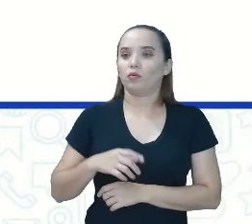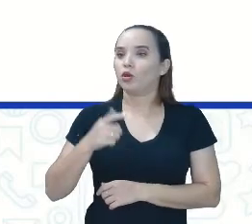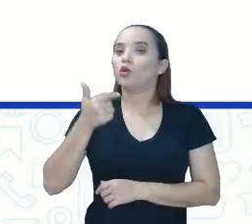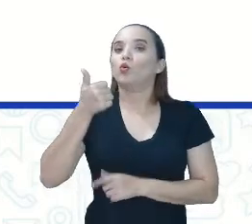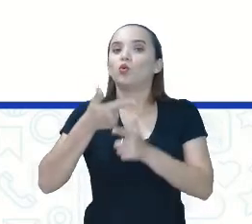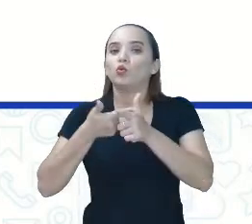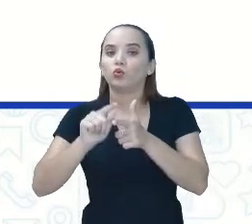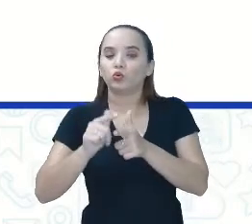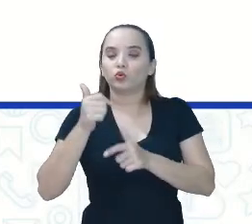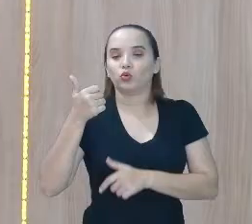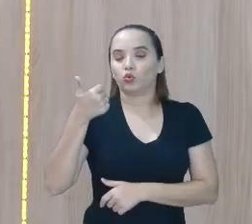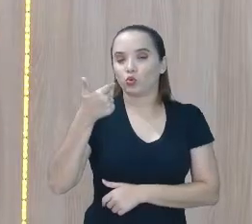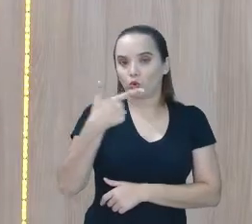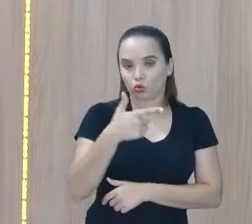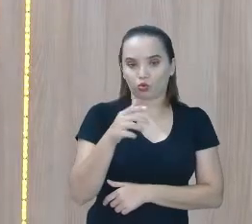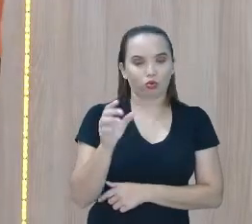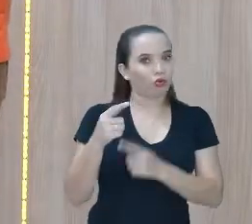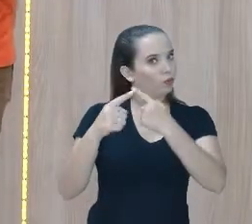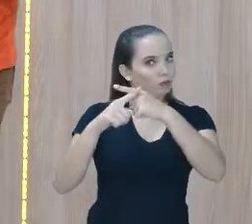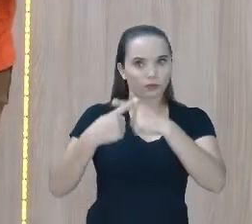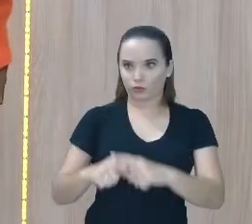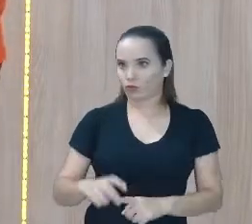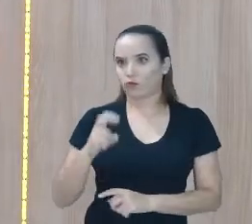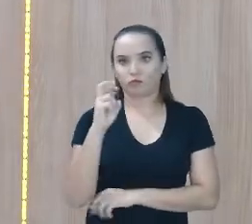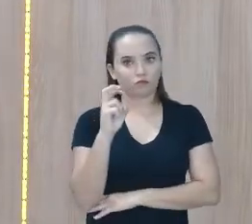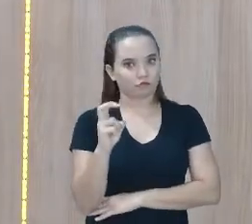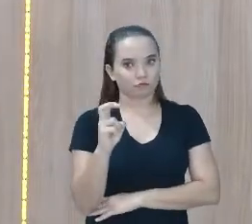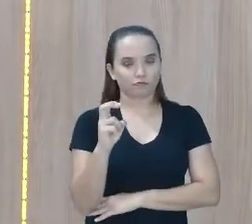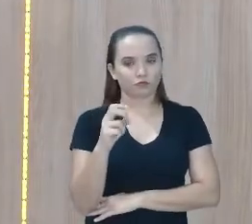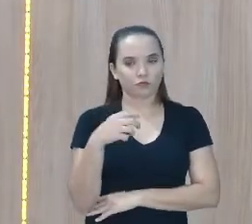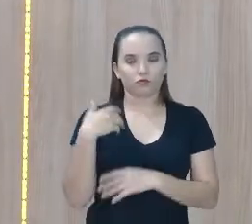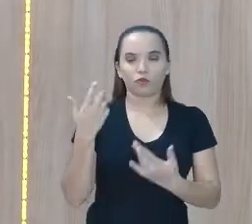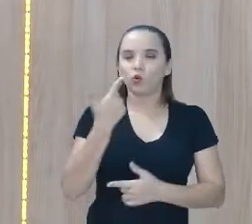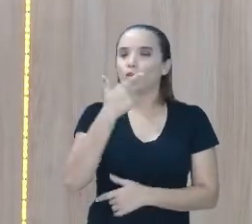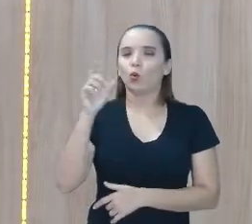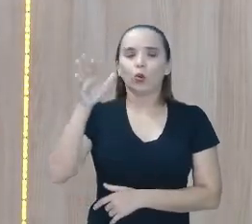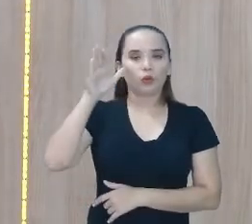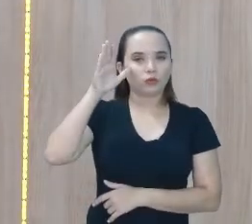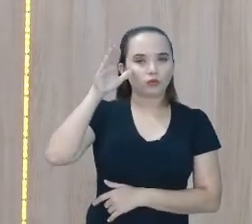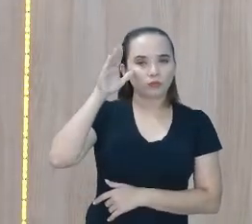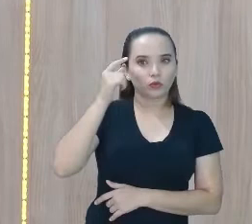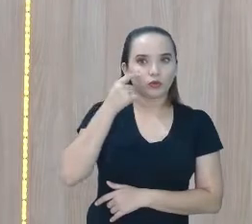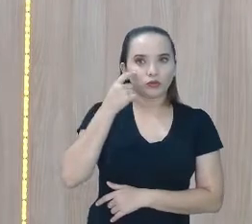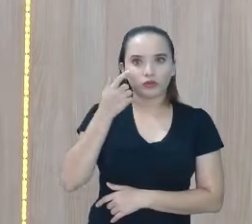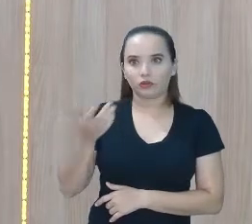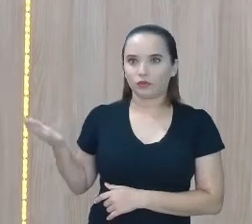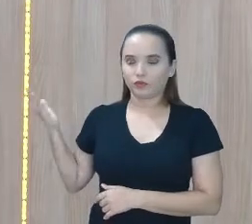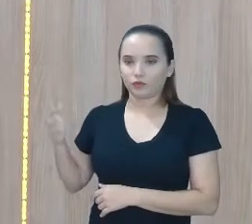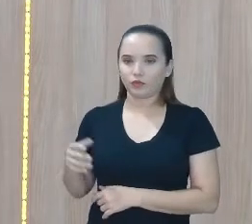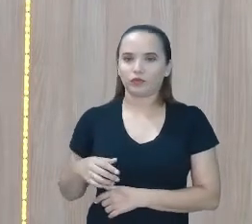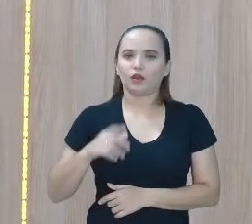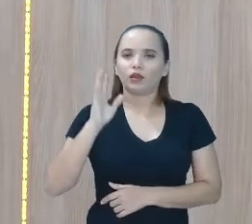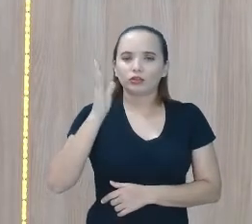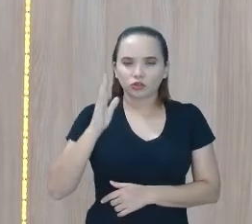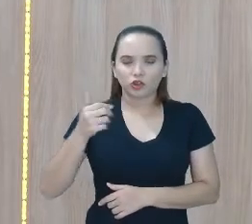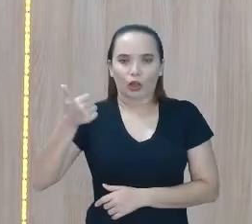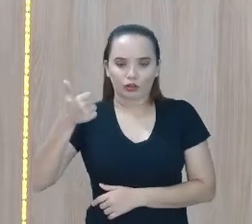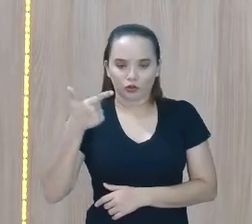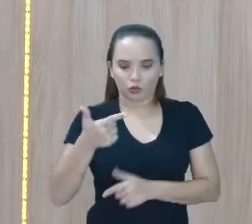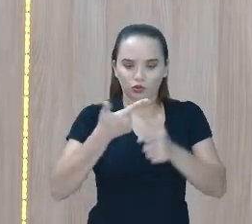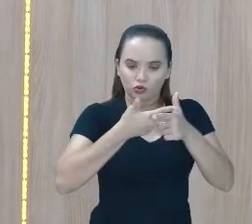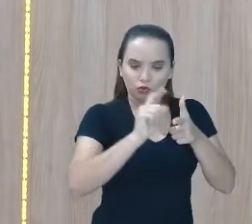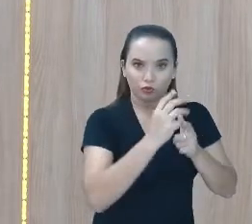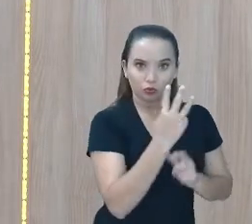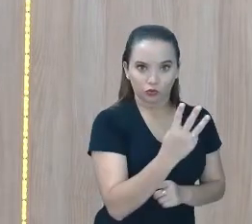5, certo? Pode notar outra curiosidade aqui rapidinho. Veja, a gente não dividiu 12 por 3 e deu igual a 4